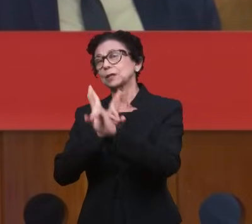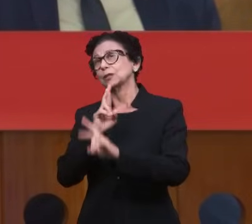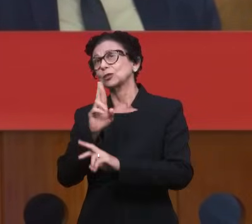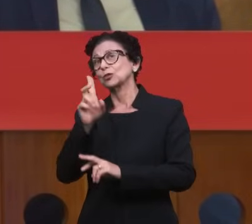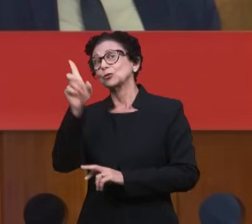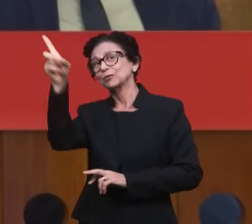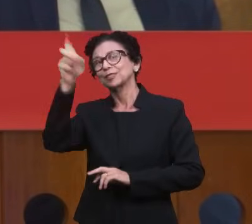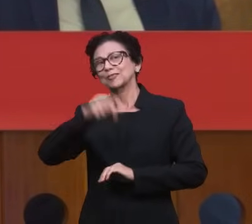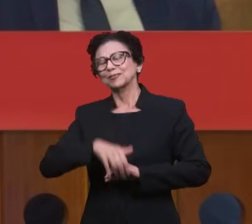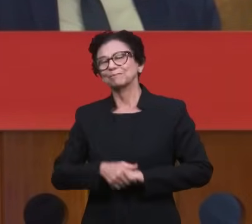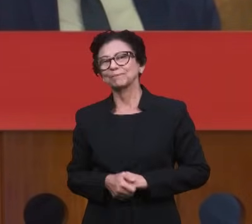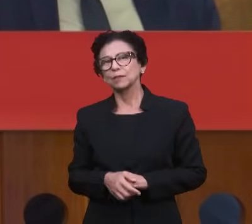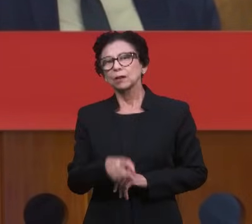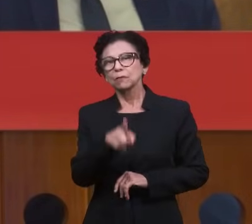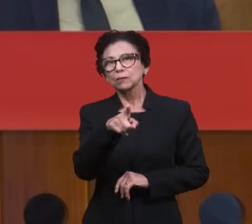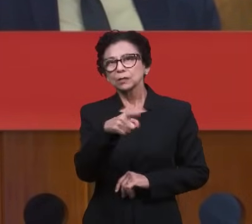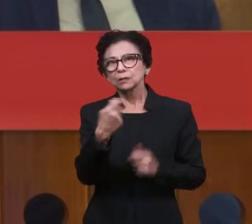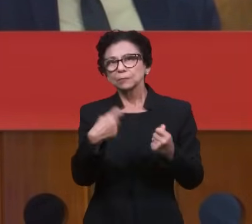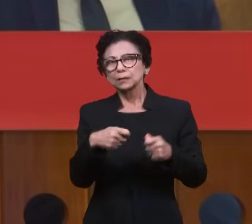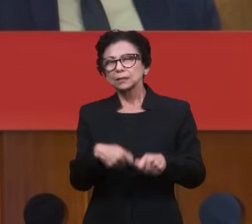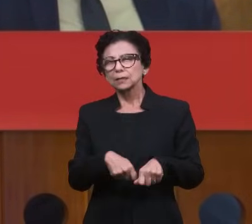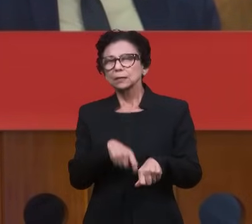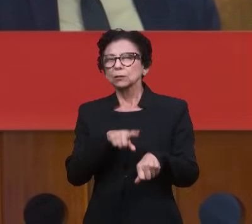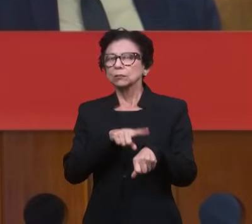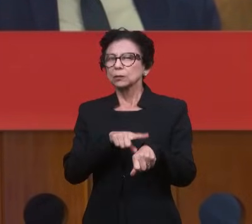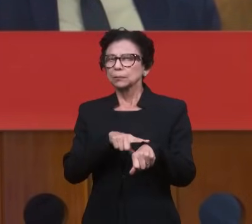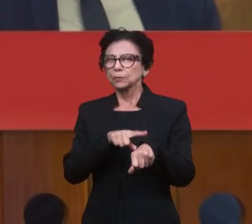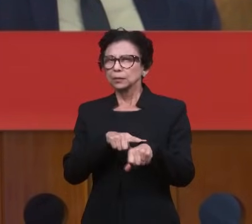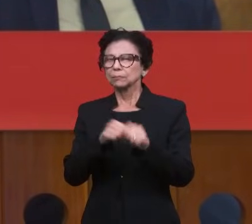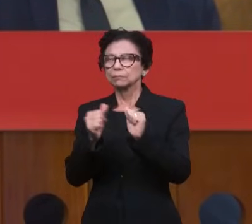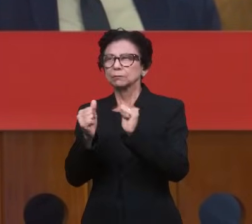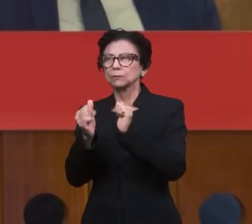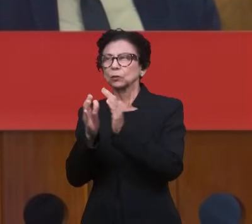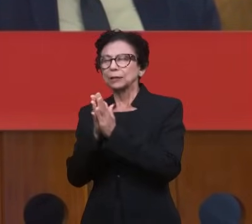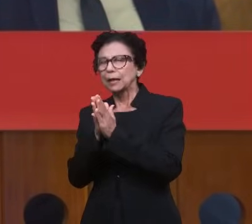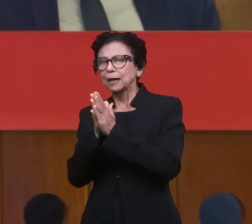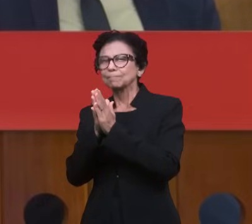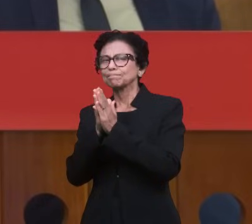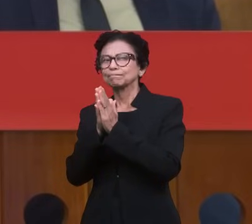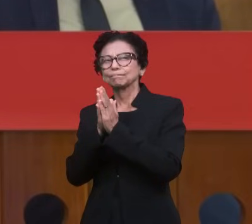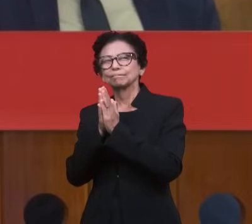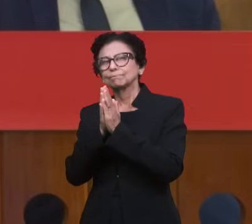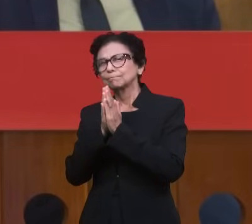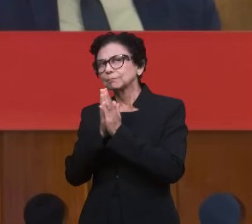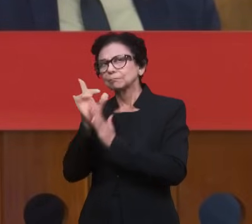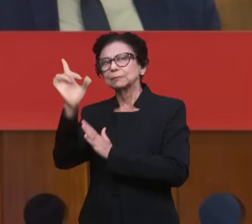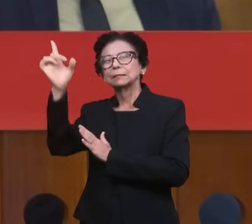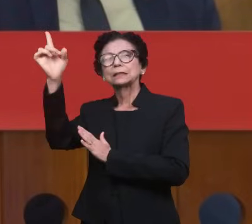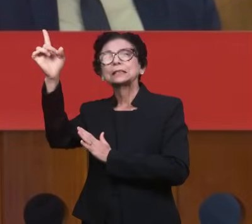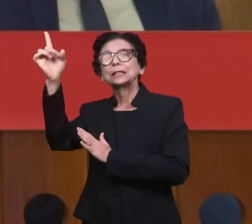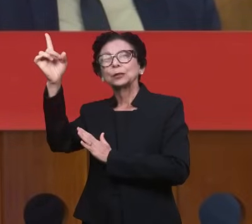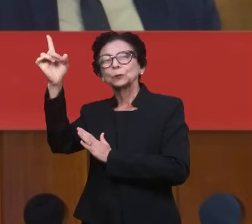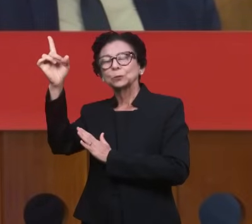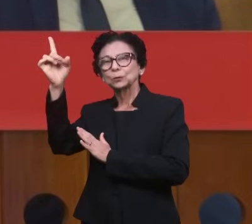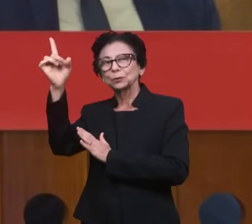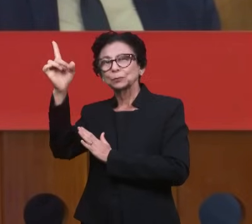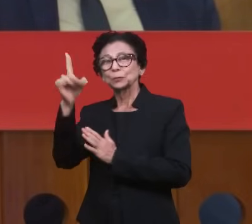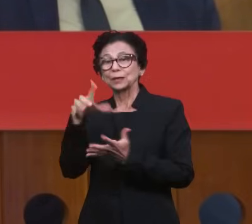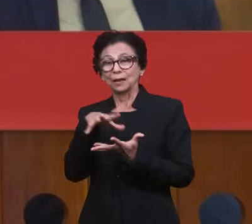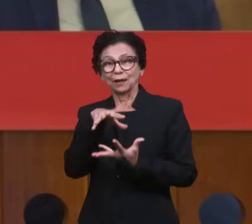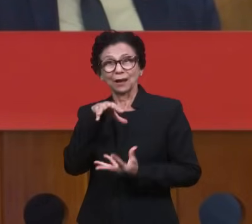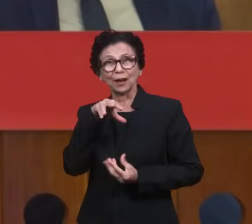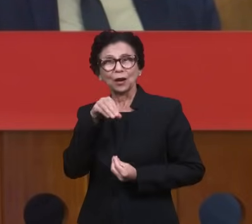tempinho para isso, a alma, diz o salmista, tem sede do Deus